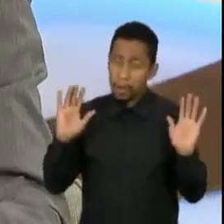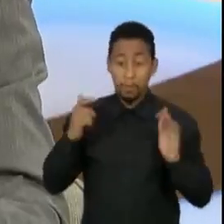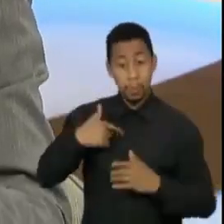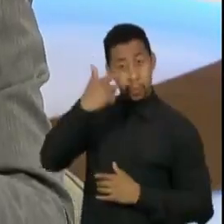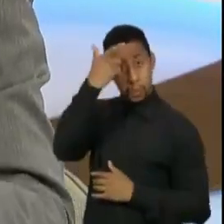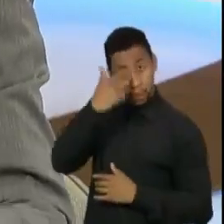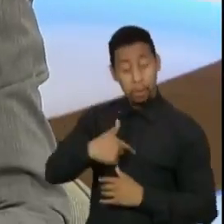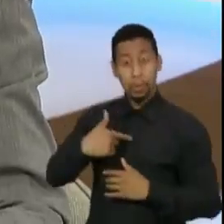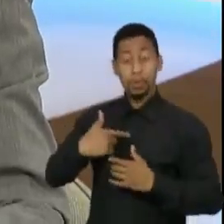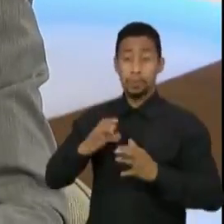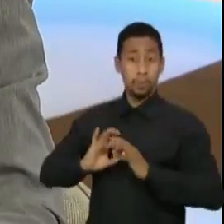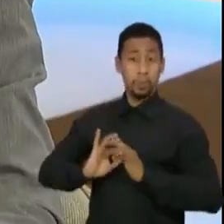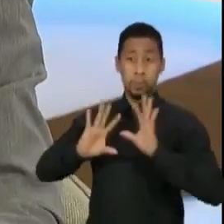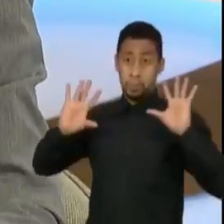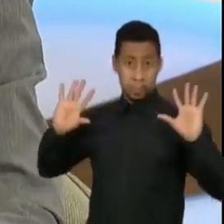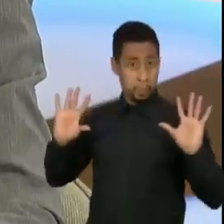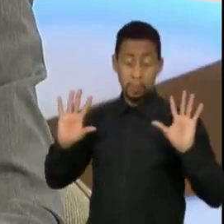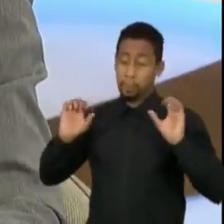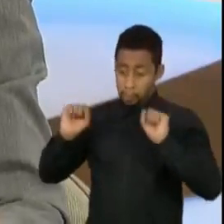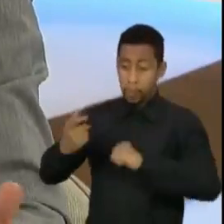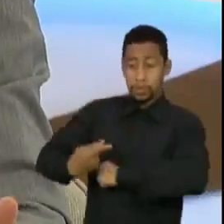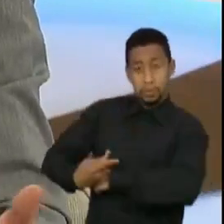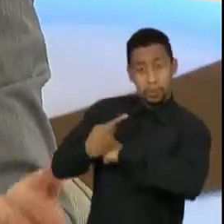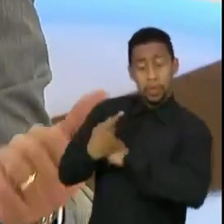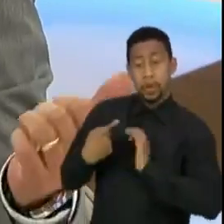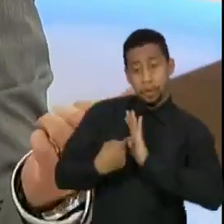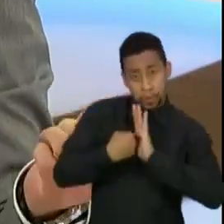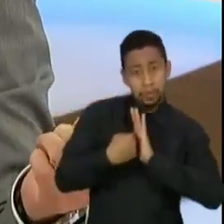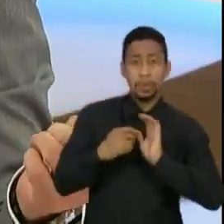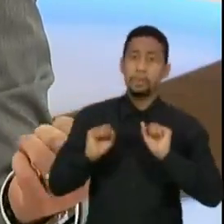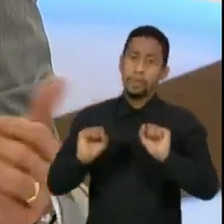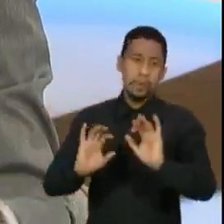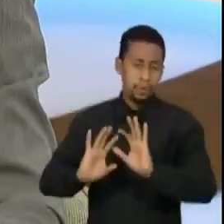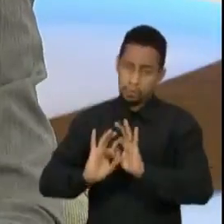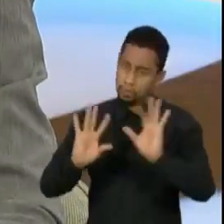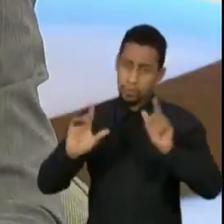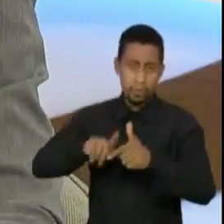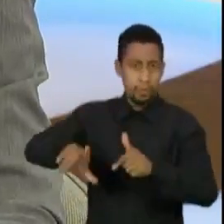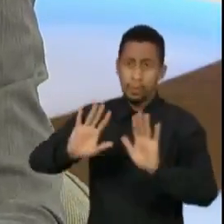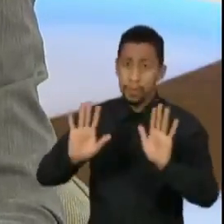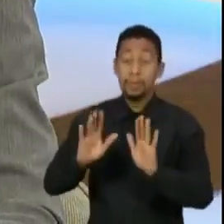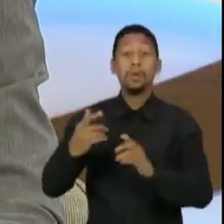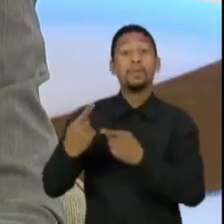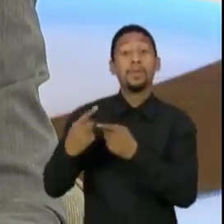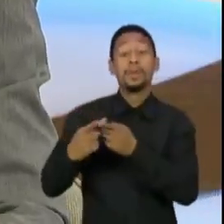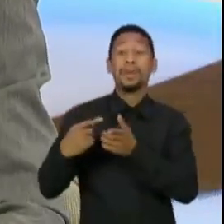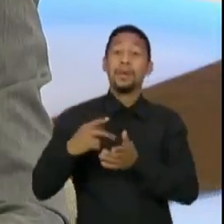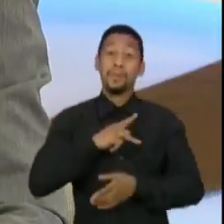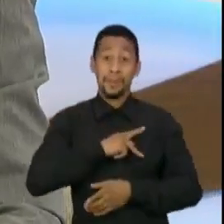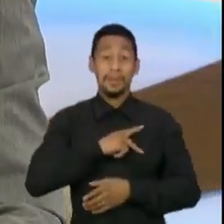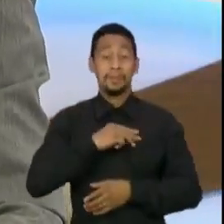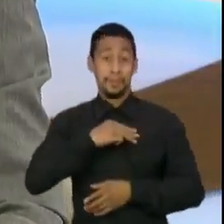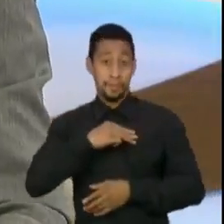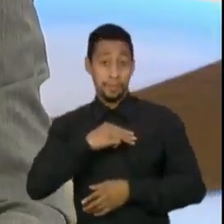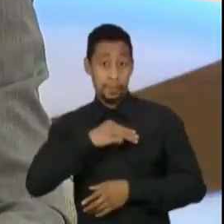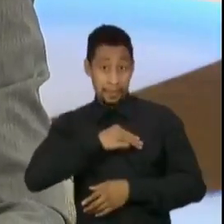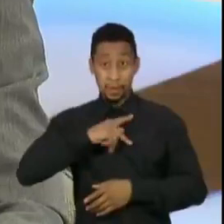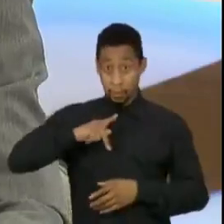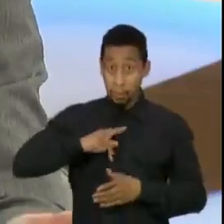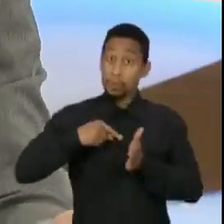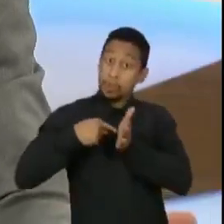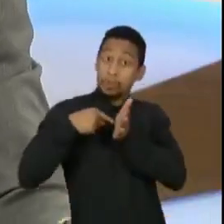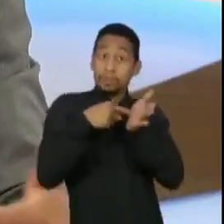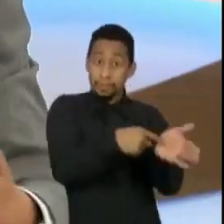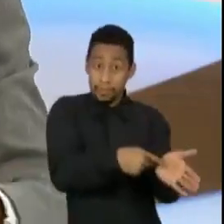a tem que ser investigado em alguma coisa natural né Lembrando que houve uma denúncia anônima do Ministério Público ou de o promotor